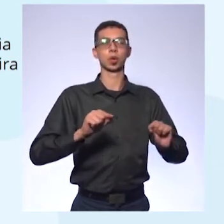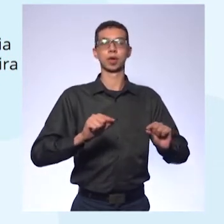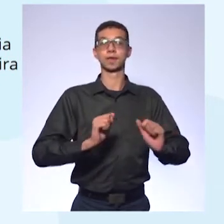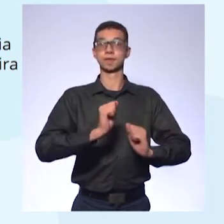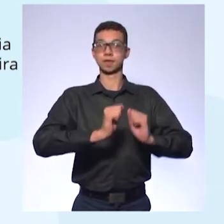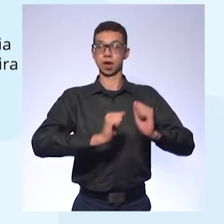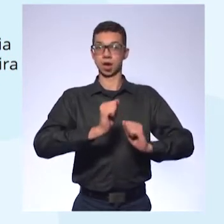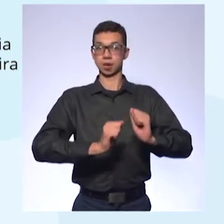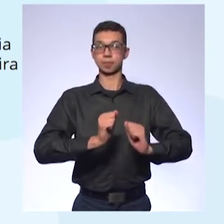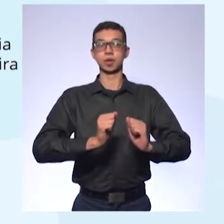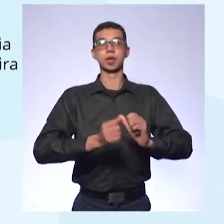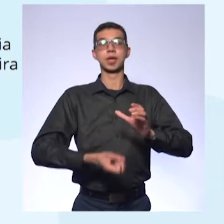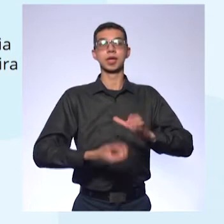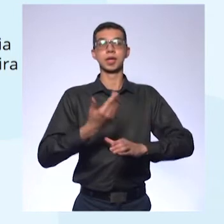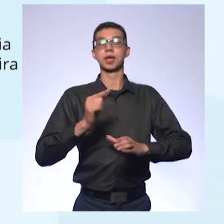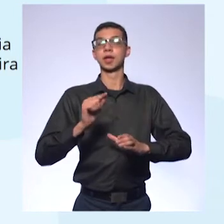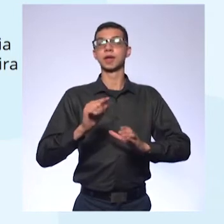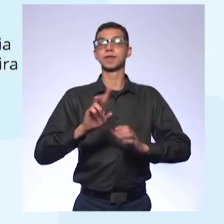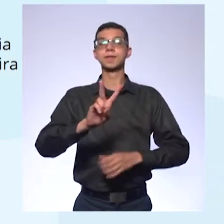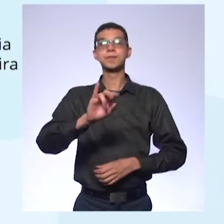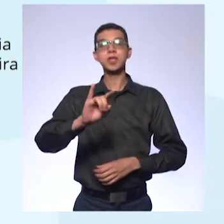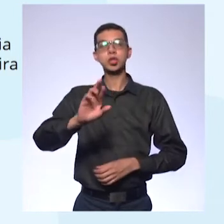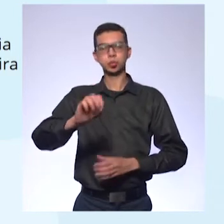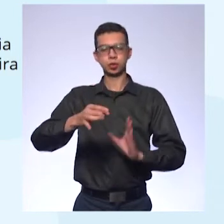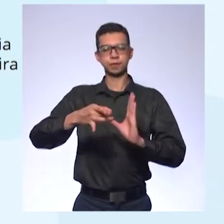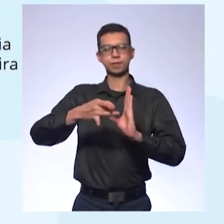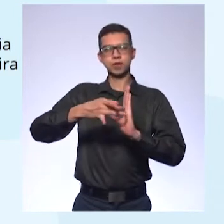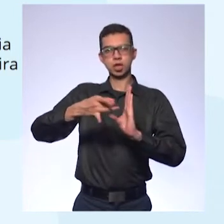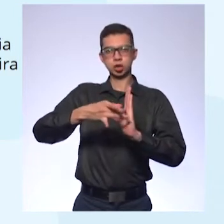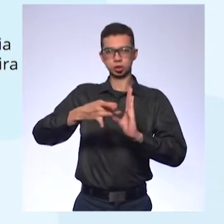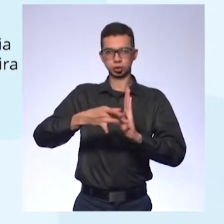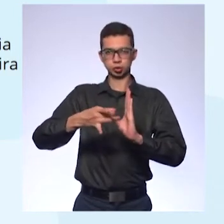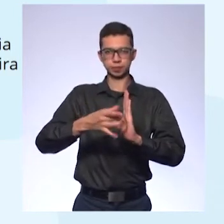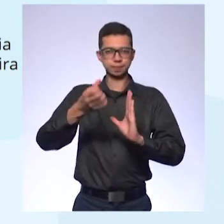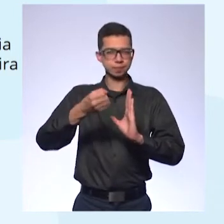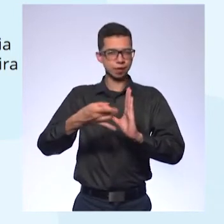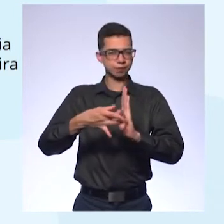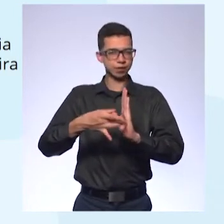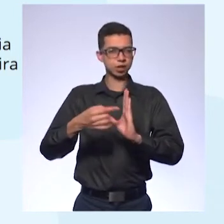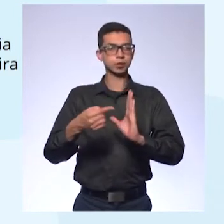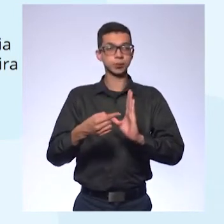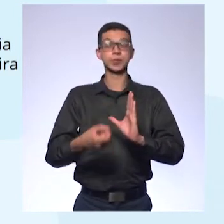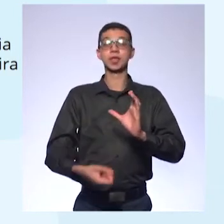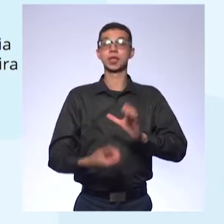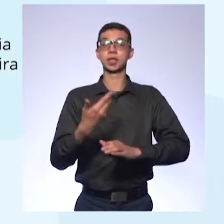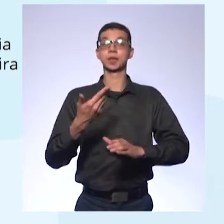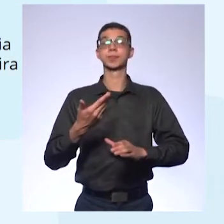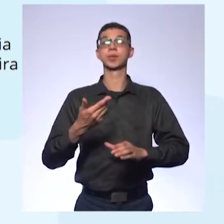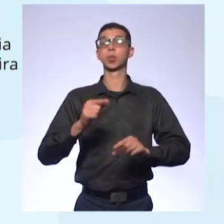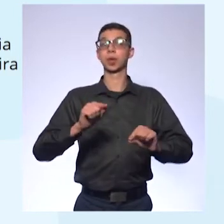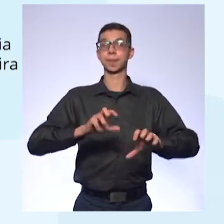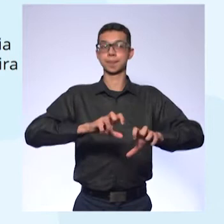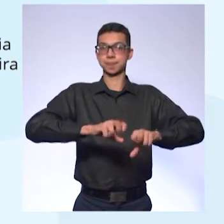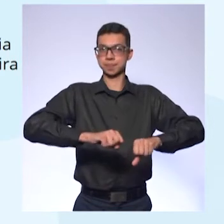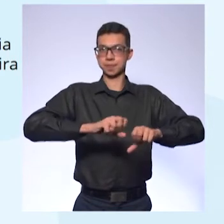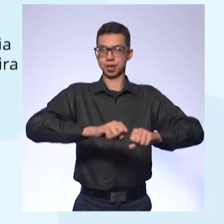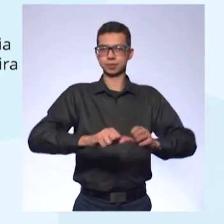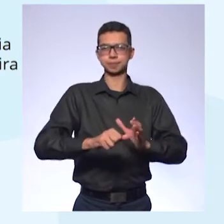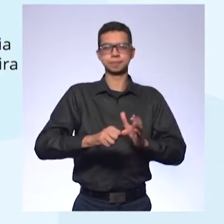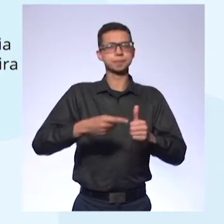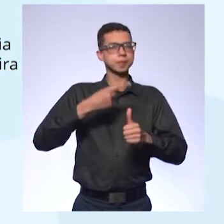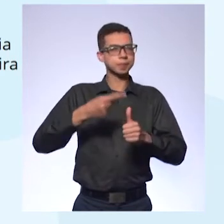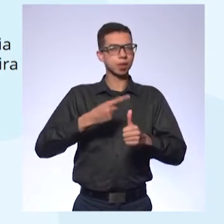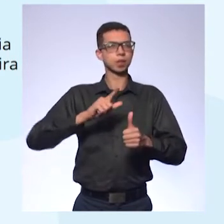seja, a usina de base, o início da transformação da massa, que vai ser transformado em vidro aí na